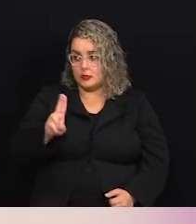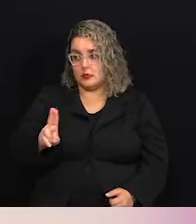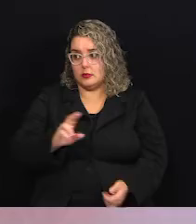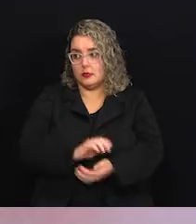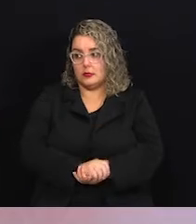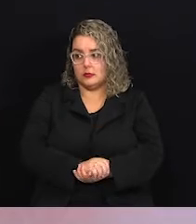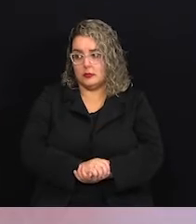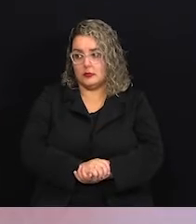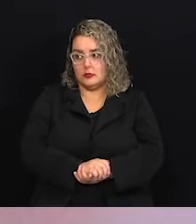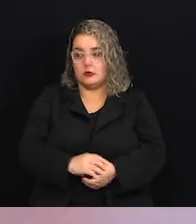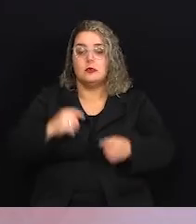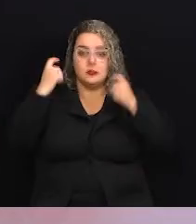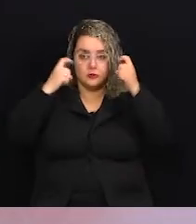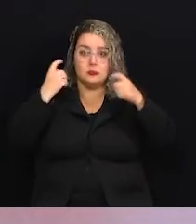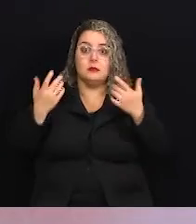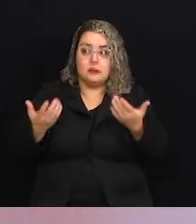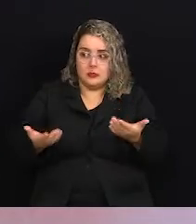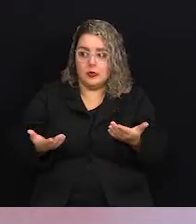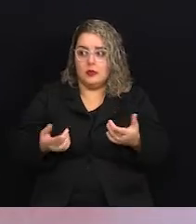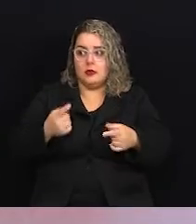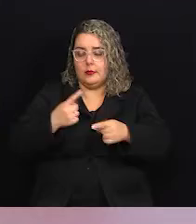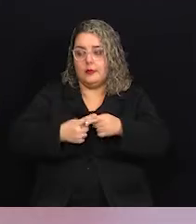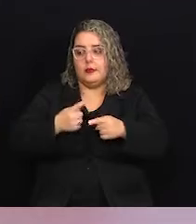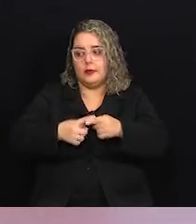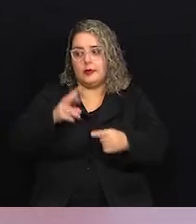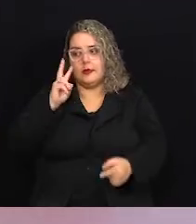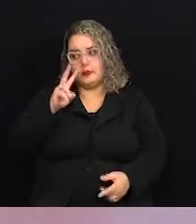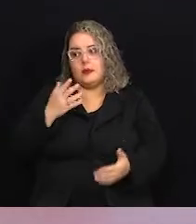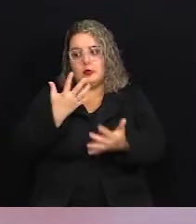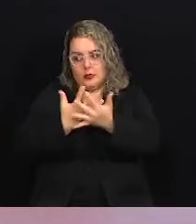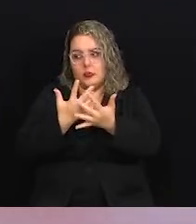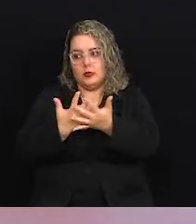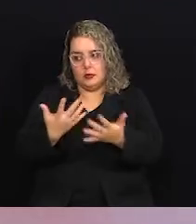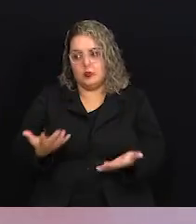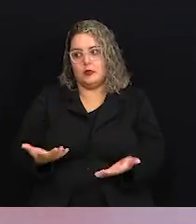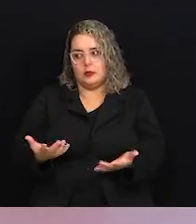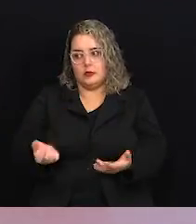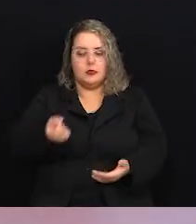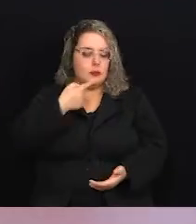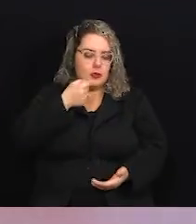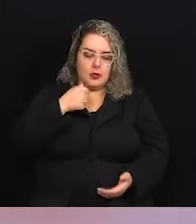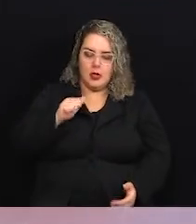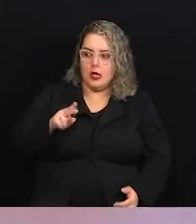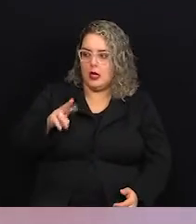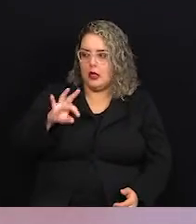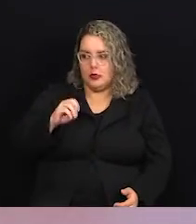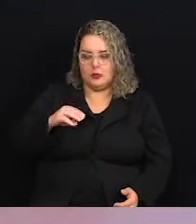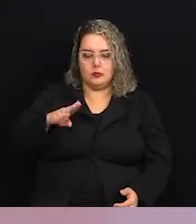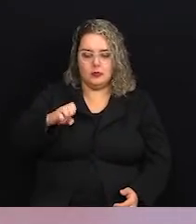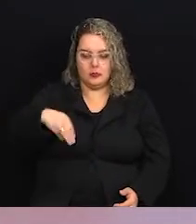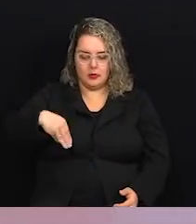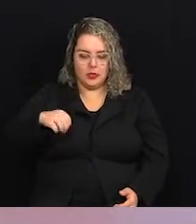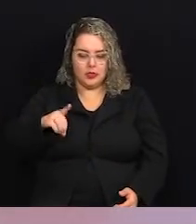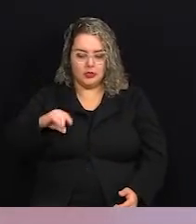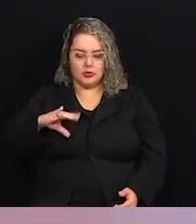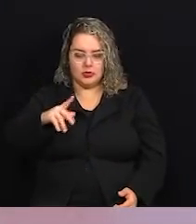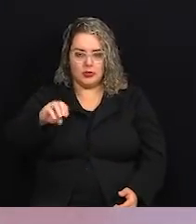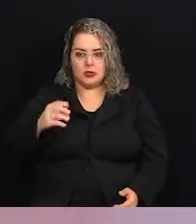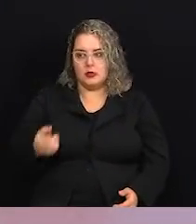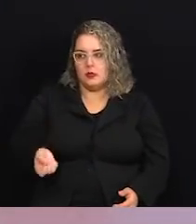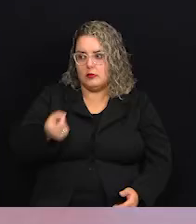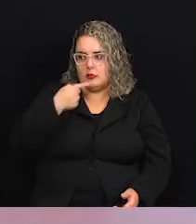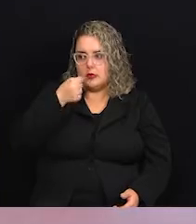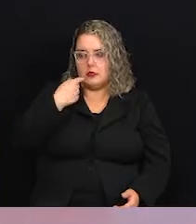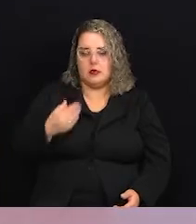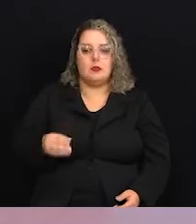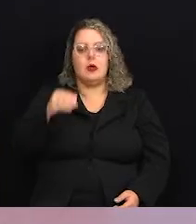devem ser usados. A gente deve se preocupar então, né? Porque a gente vê, confesso também, muita automedicação, né? Tá entupido, vai lá, compra um